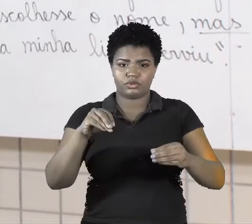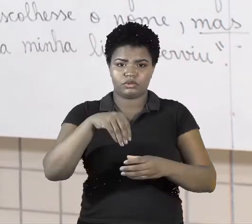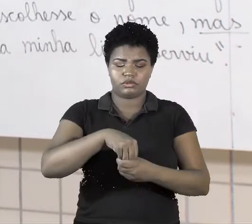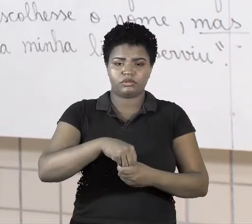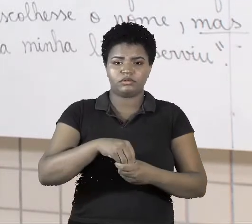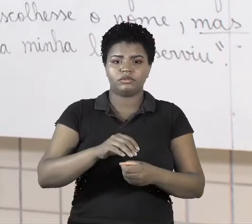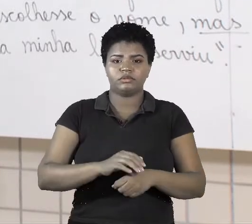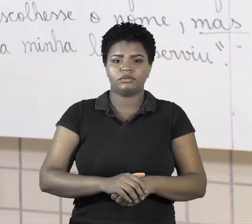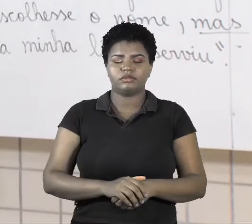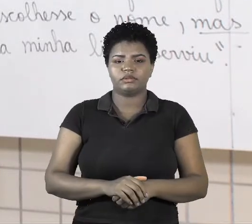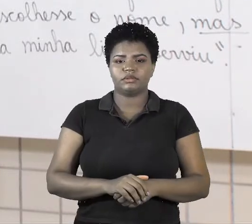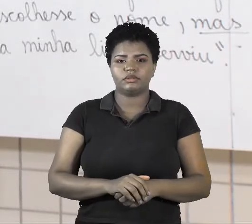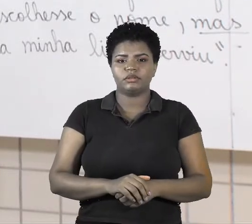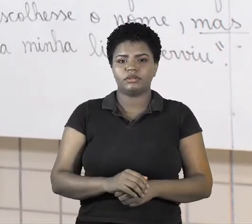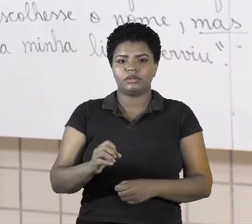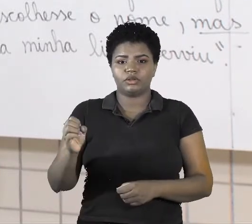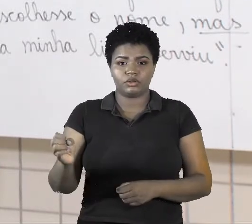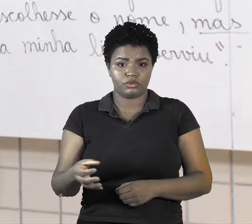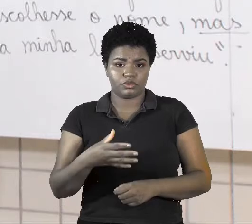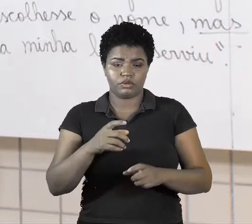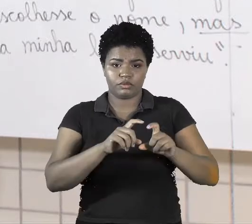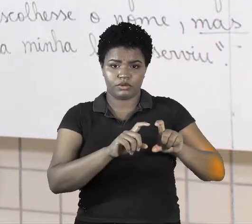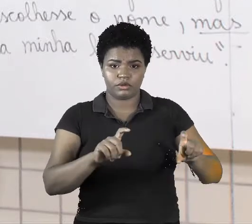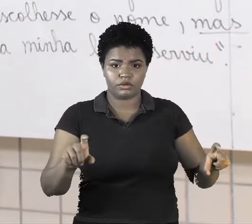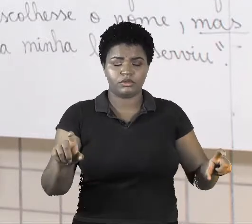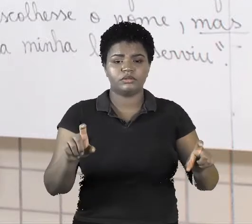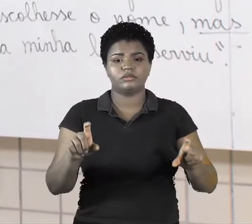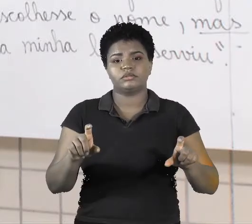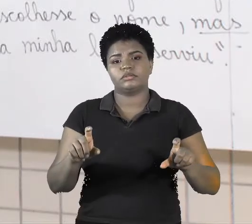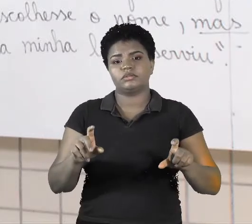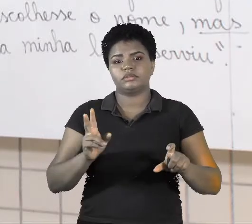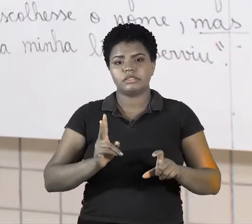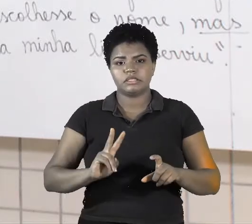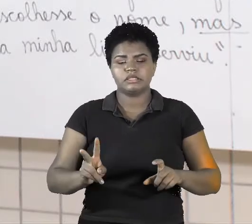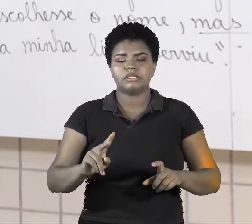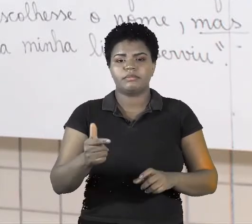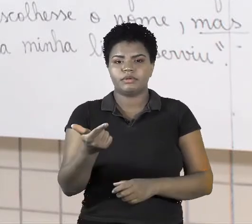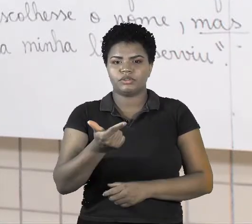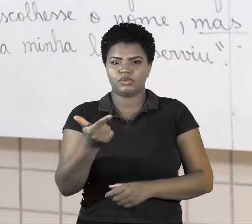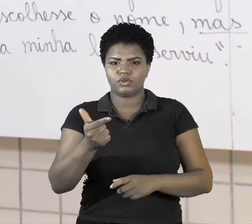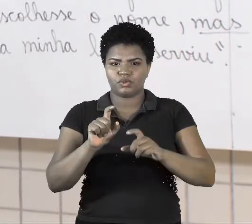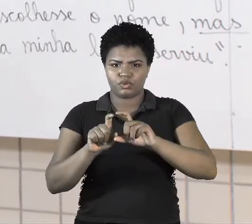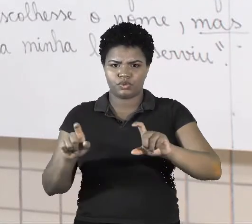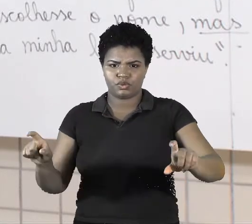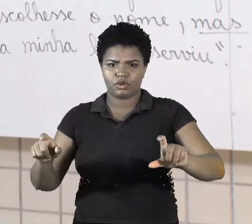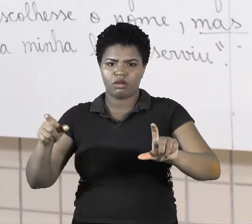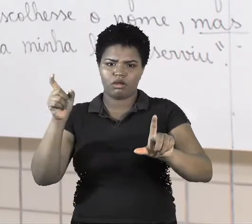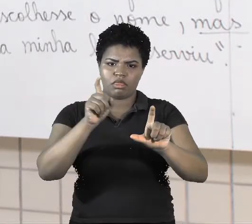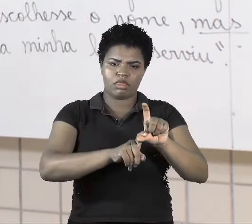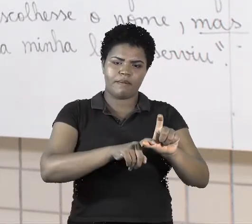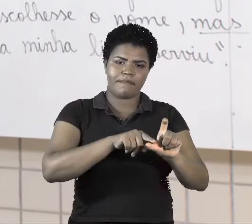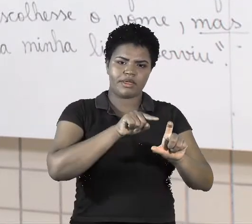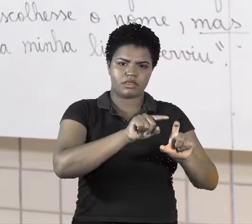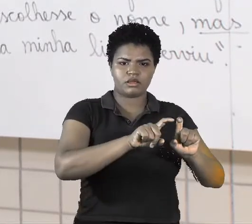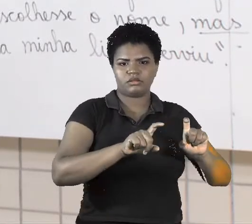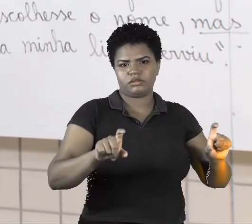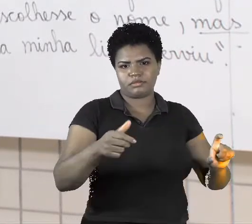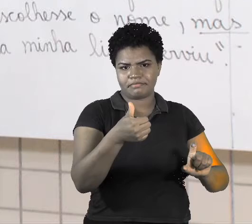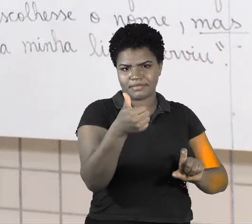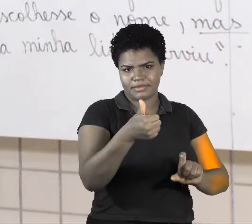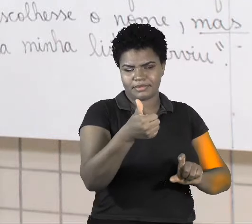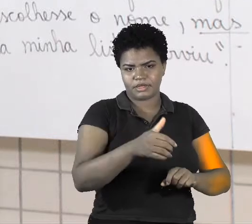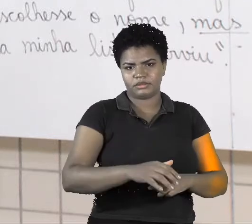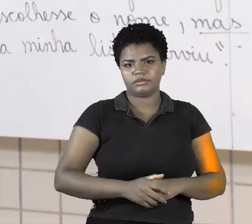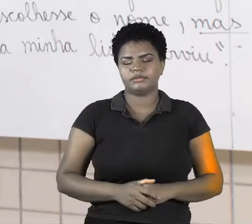que introduzem uma nova oração, sempre a segunda oração dependendo, tendo essa relação de dependência da primeira, em